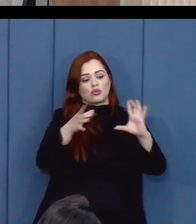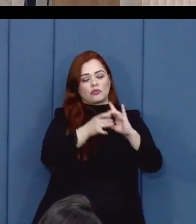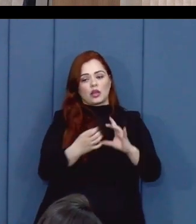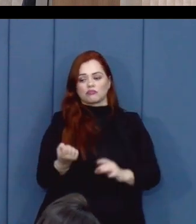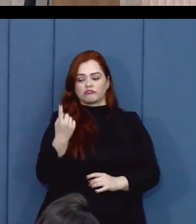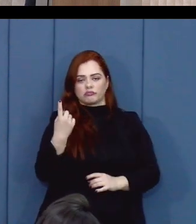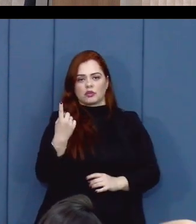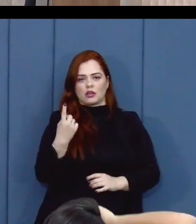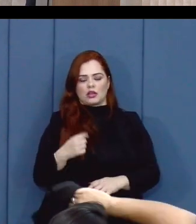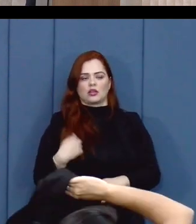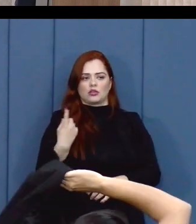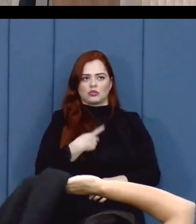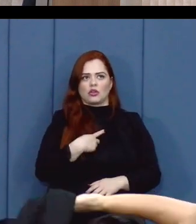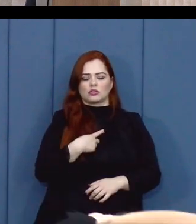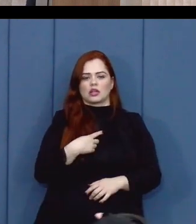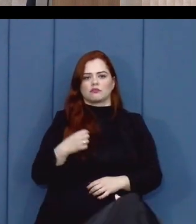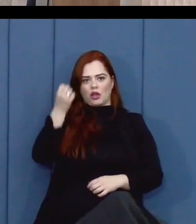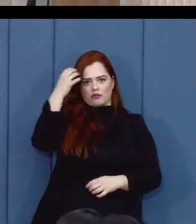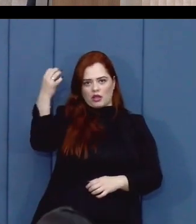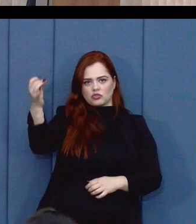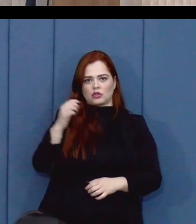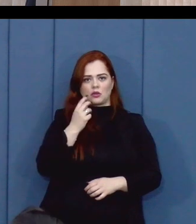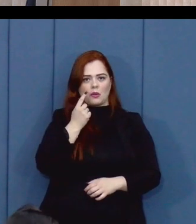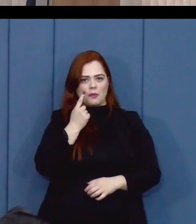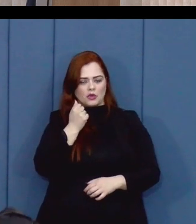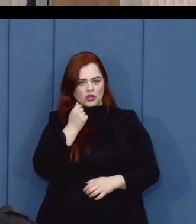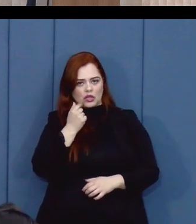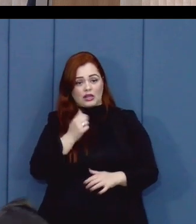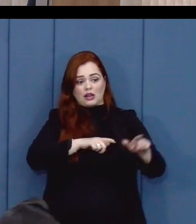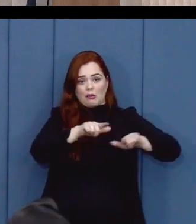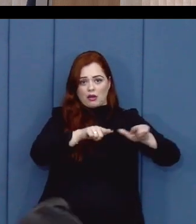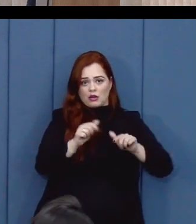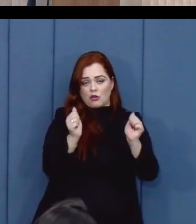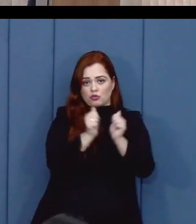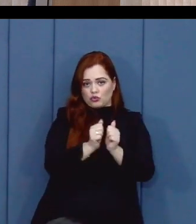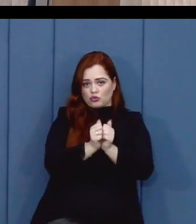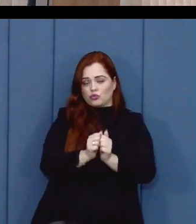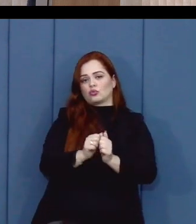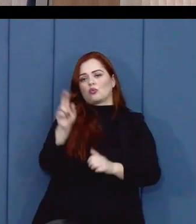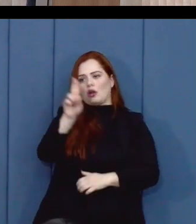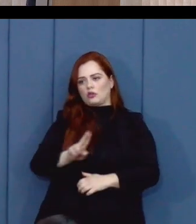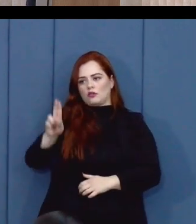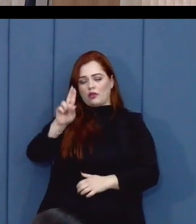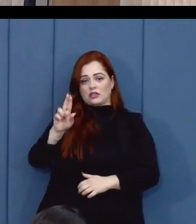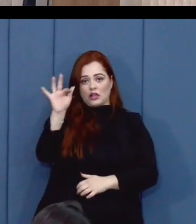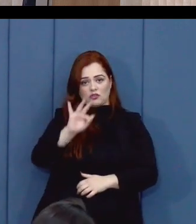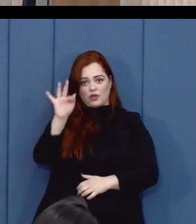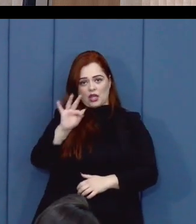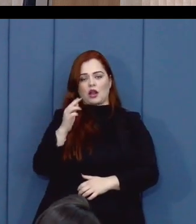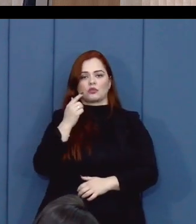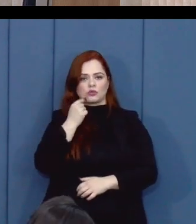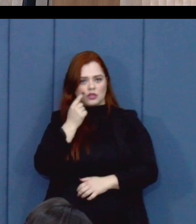só. Nós fomos para Fortaleza, trabalhamos junto com a Universidade Federal do Ceará, e aí entrou